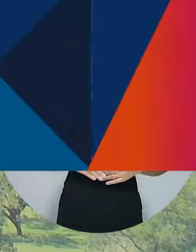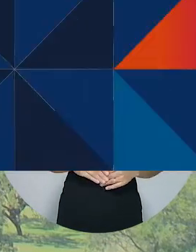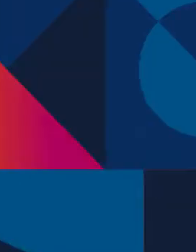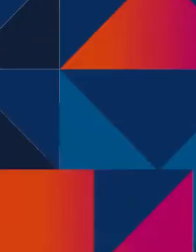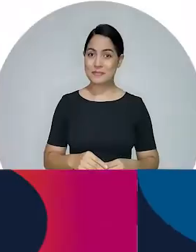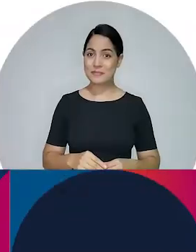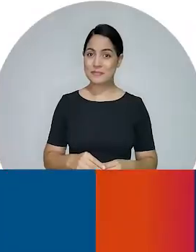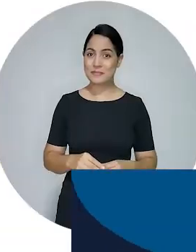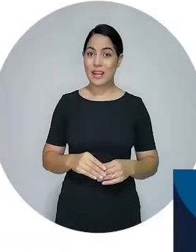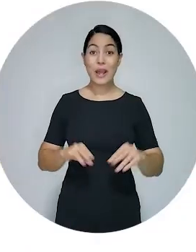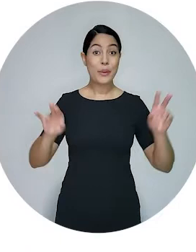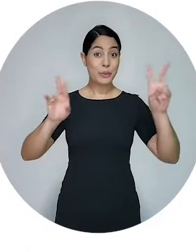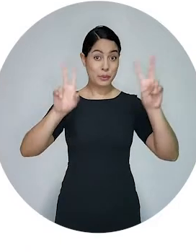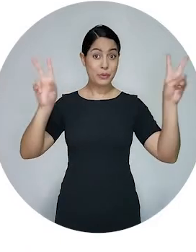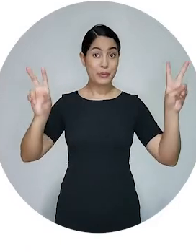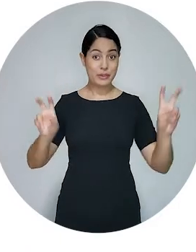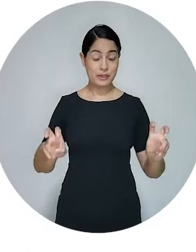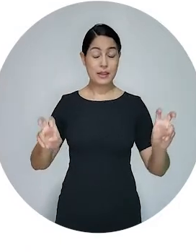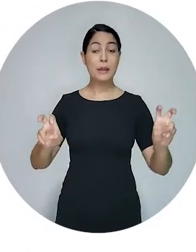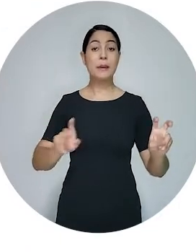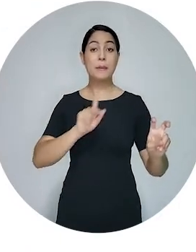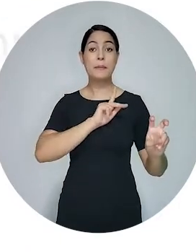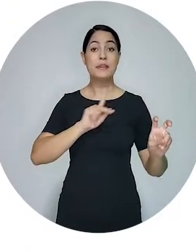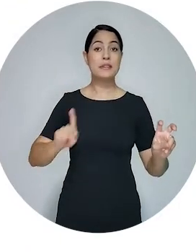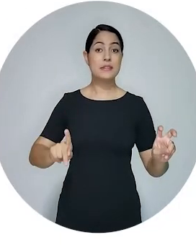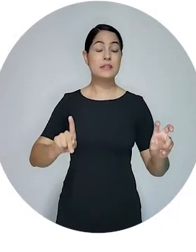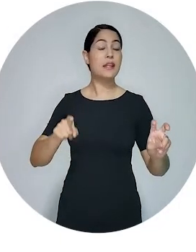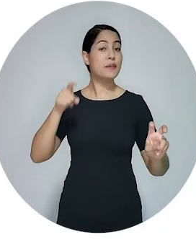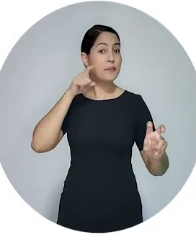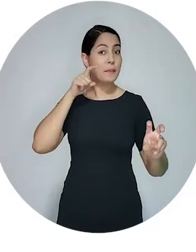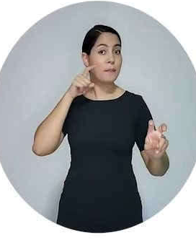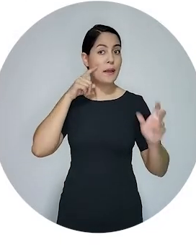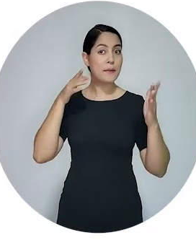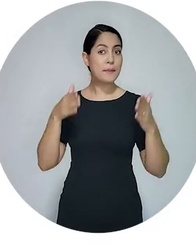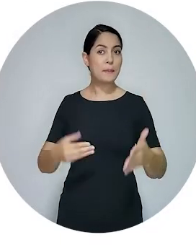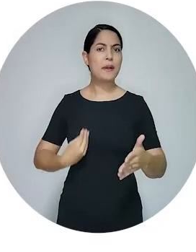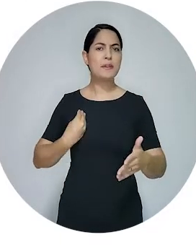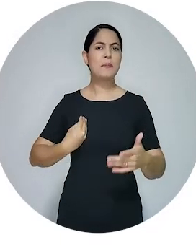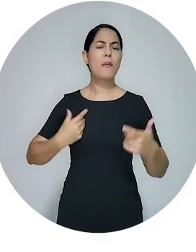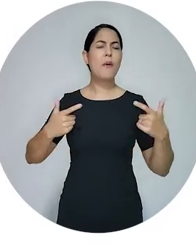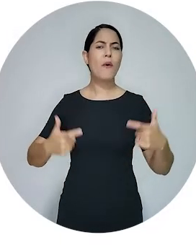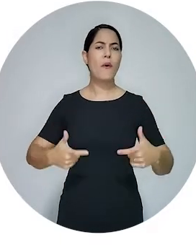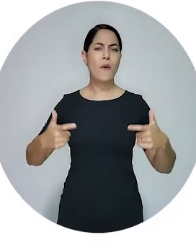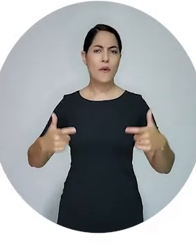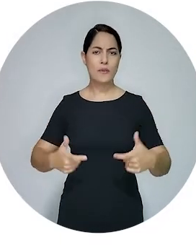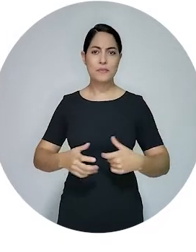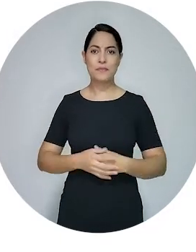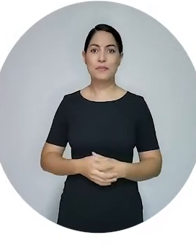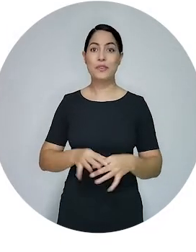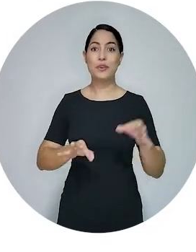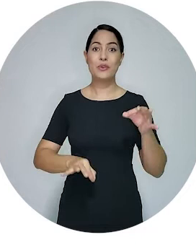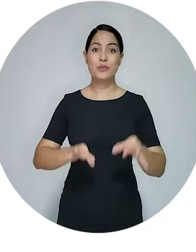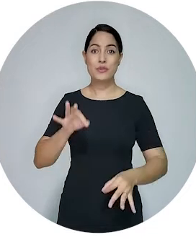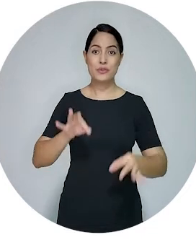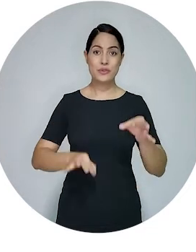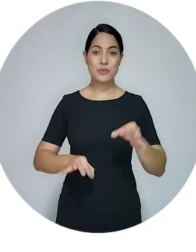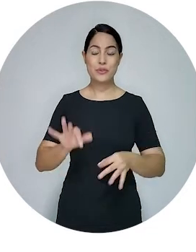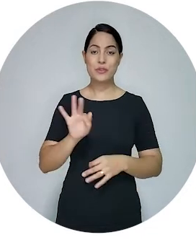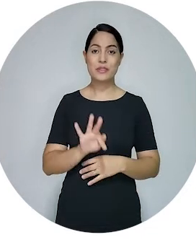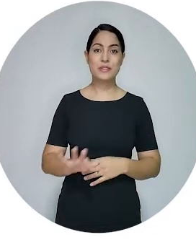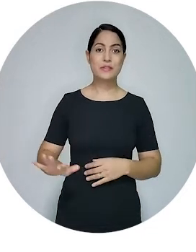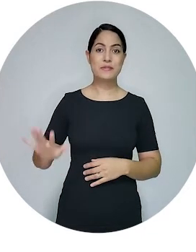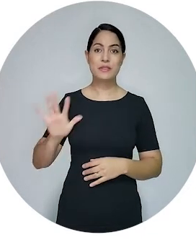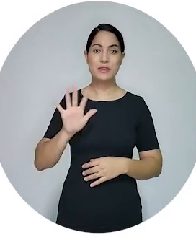semana. Uma das matérias trata da participação do presidente nacional da OAB, Beto Simonetti, na posse do